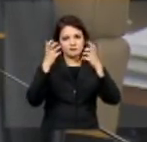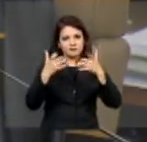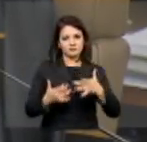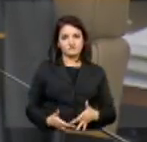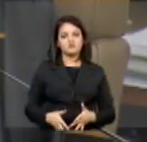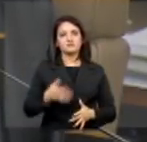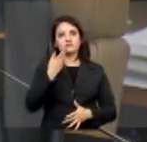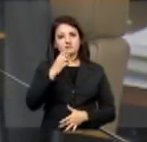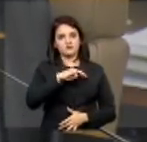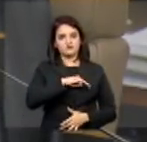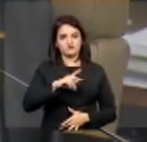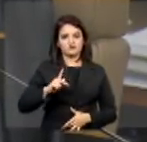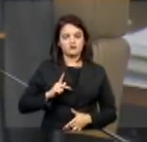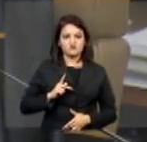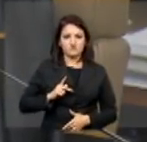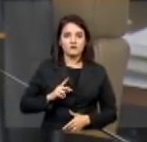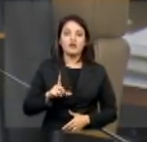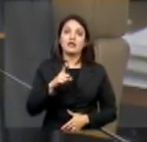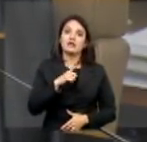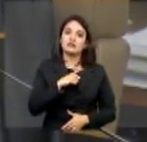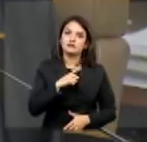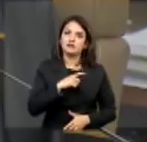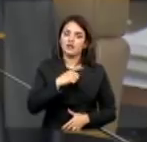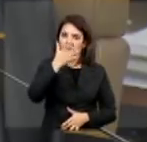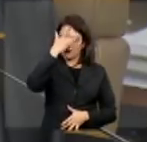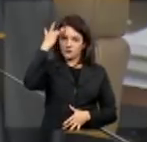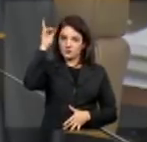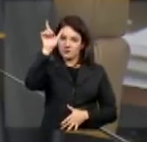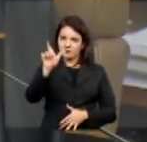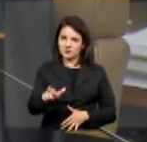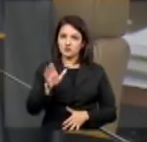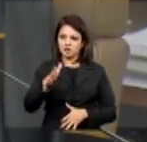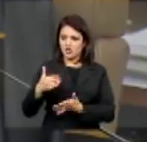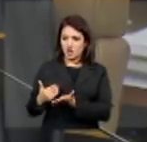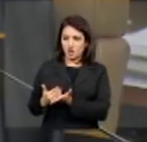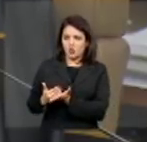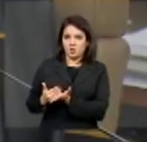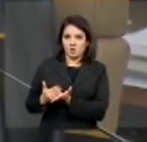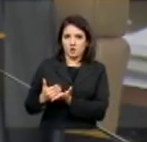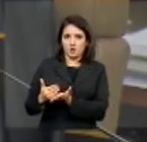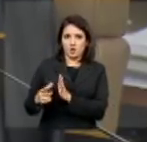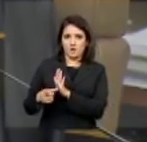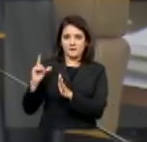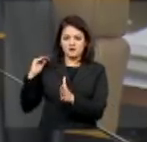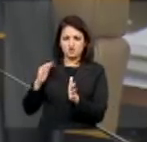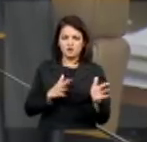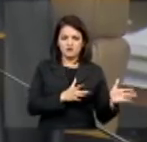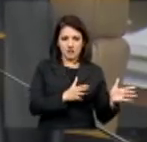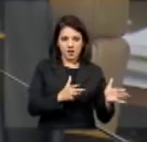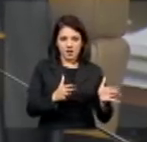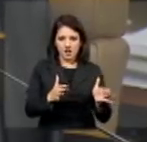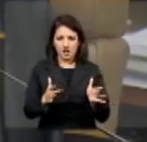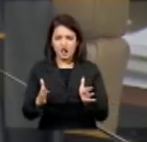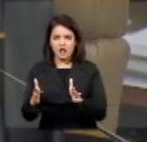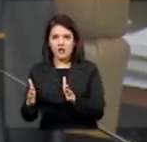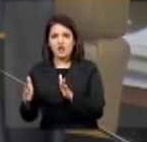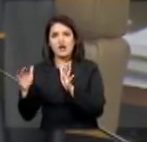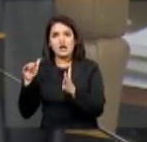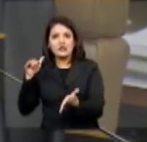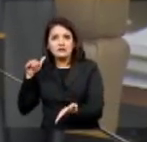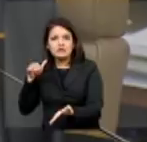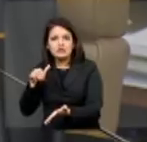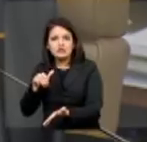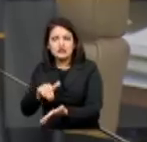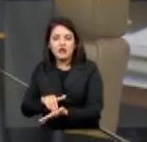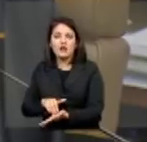abro as portas tendo o paciente desde o início da persecução até o seu desenrolar desenrolar final